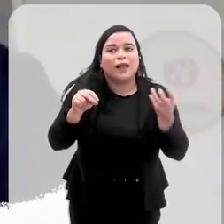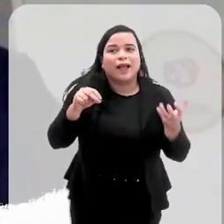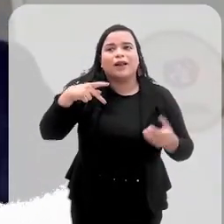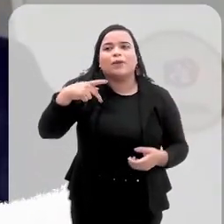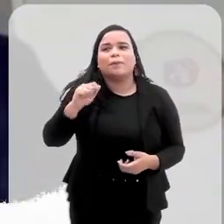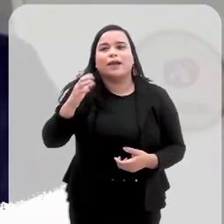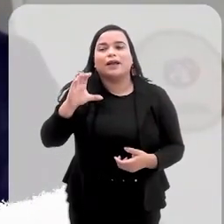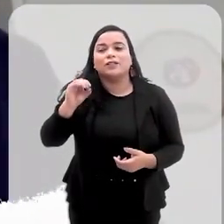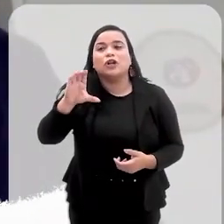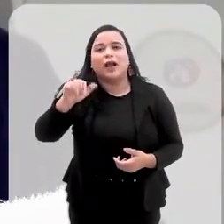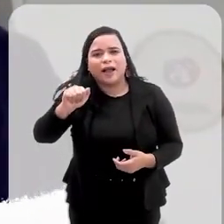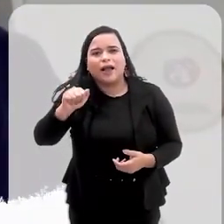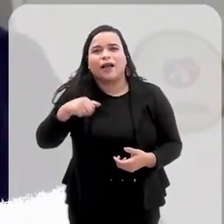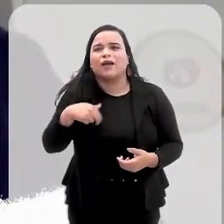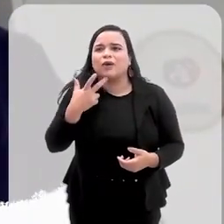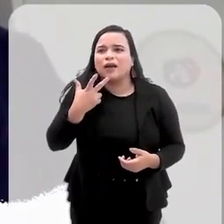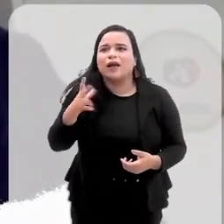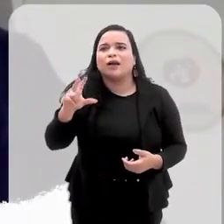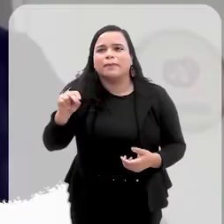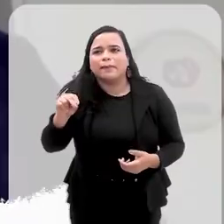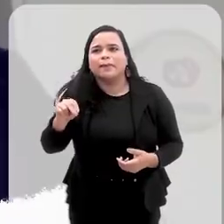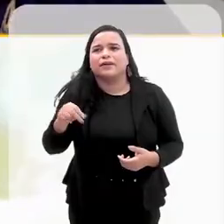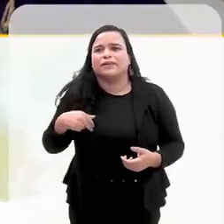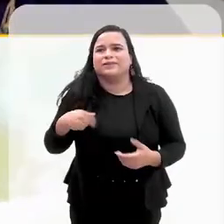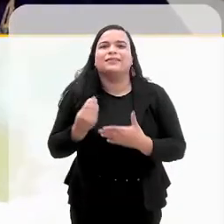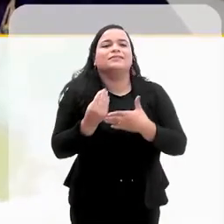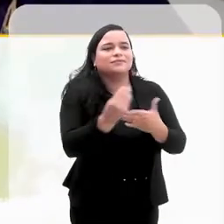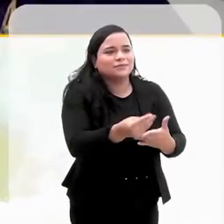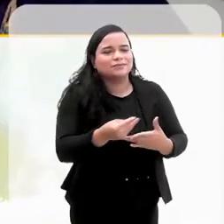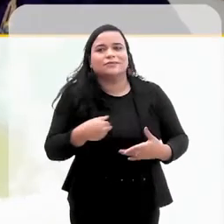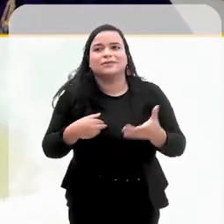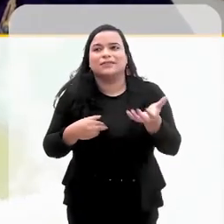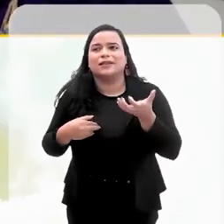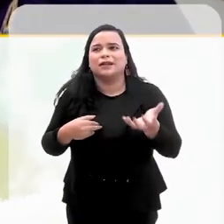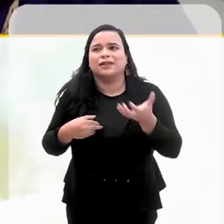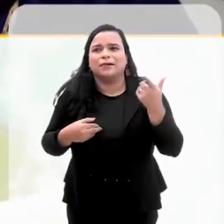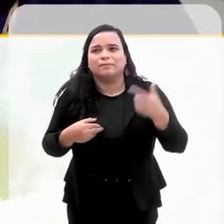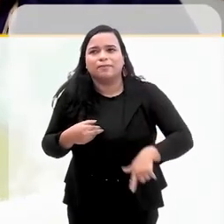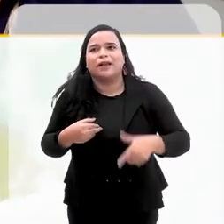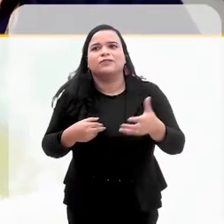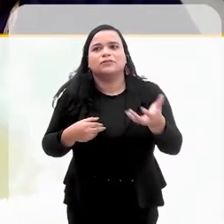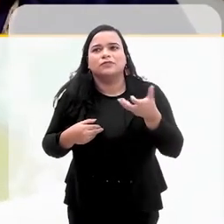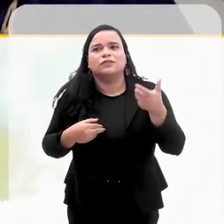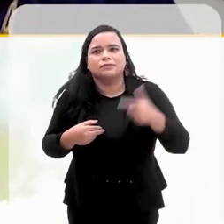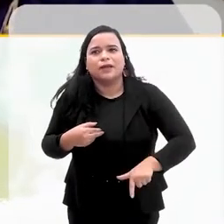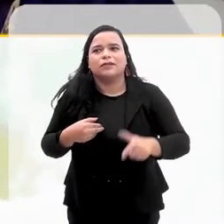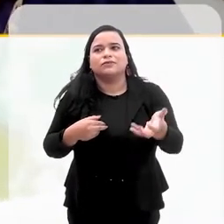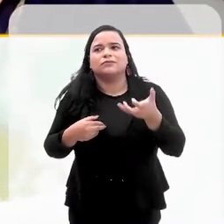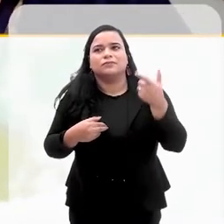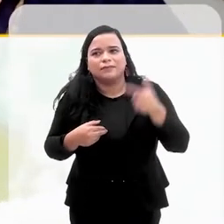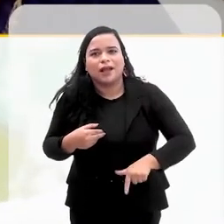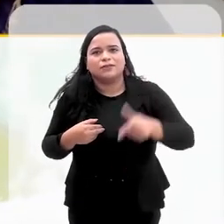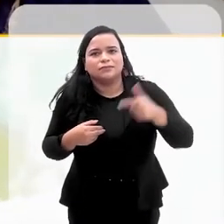daqui a pouco: eu quero paçoca, mais paçoca, mais. Aí meu irmão me falou: pá,